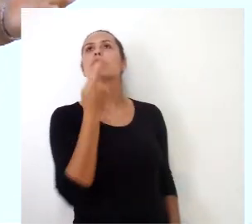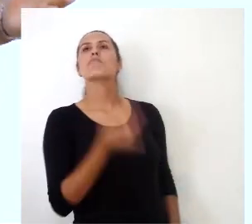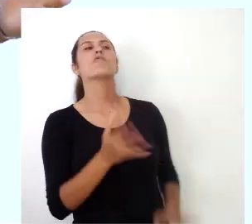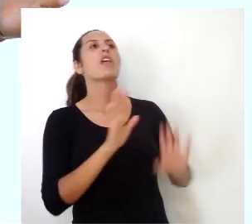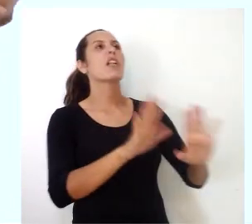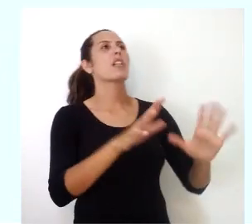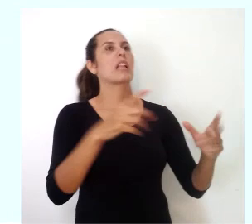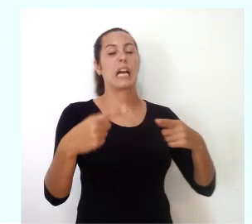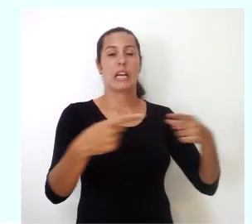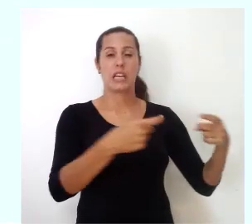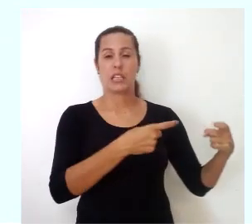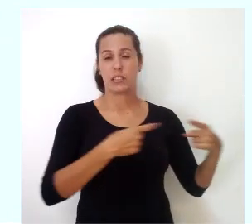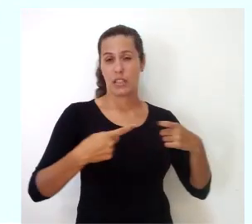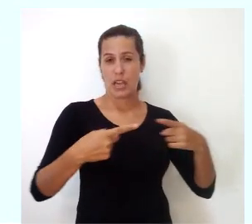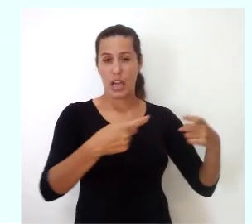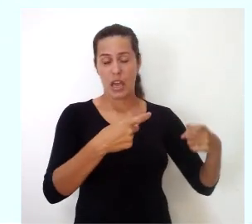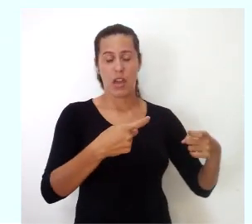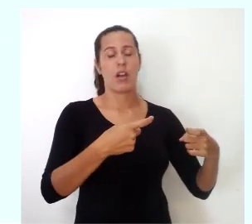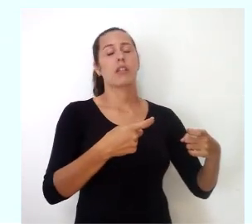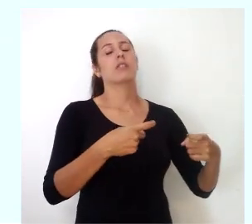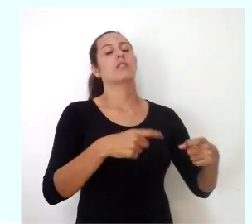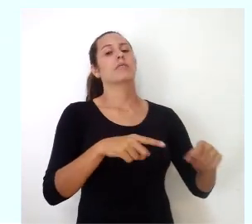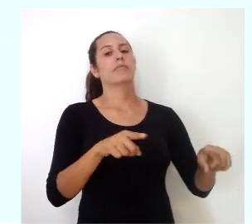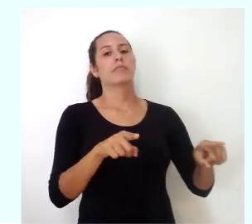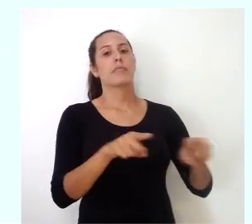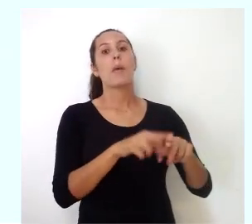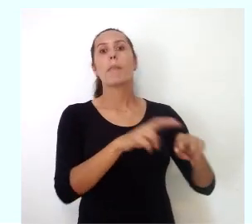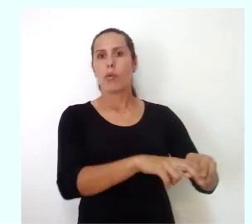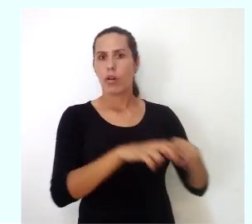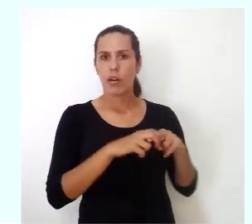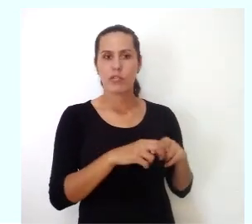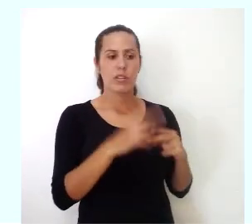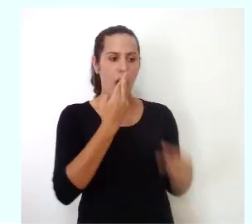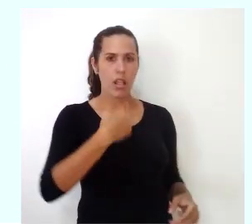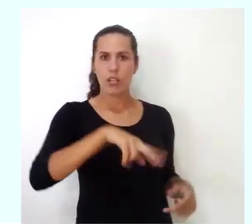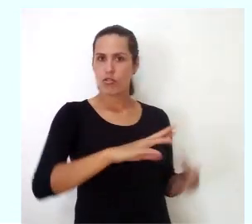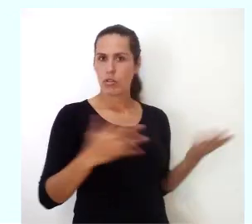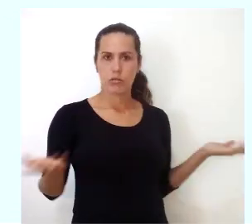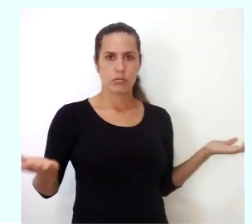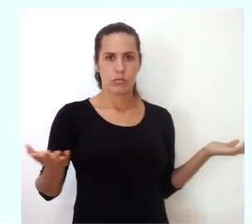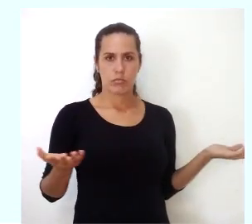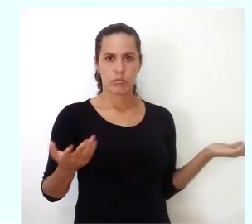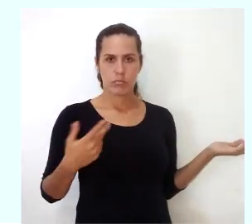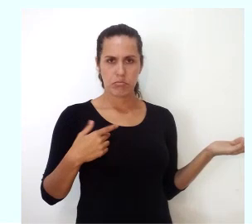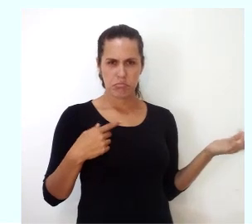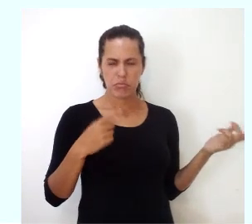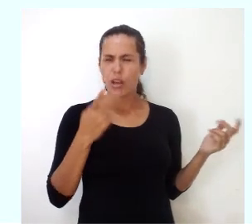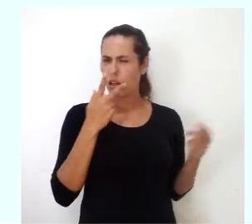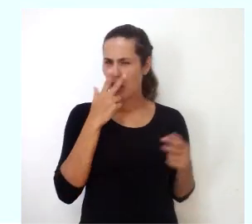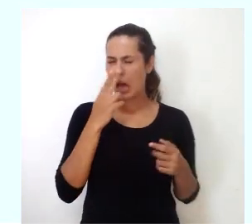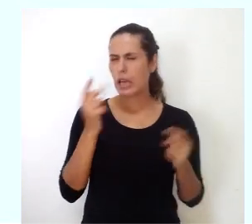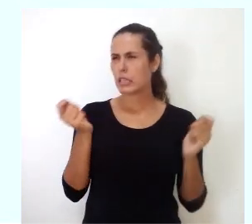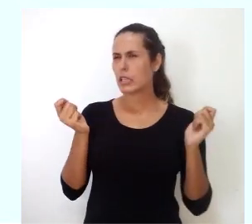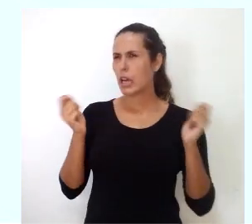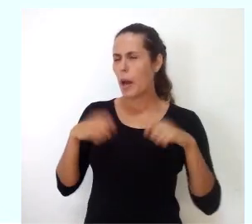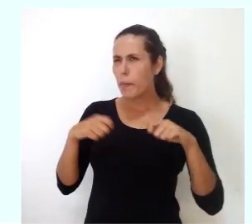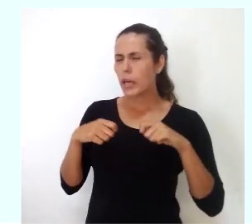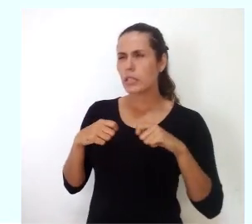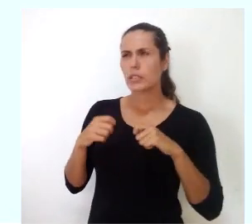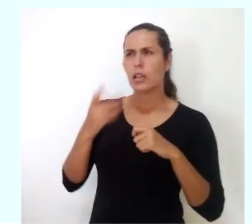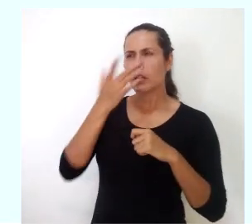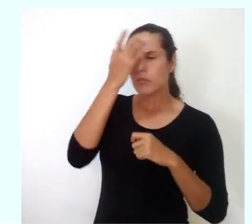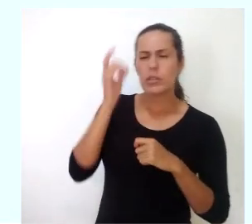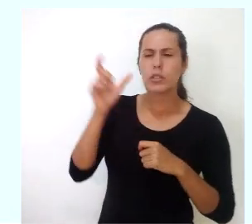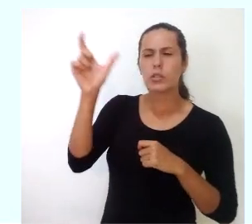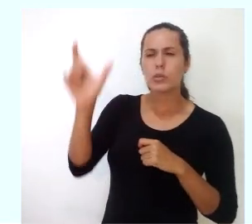guerras, e até há guerras por causa da questão religiosa. Será que nós temos a capacidade de dialogar com